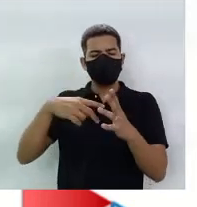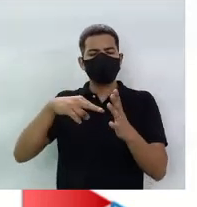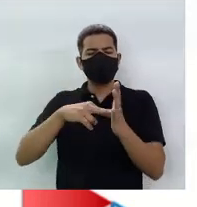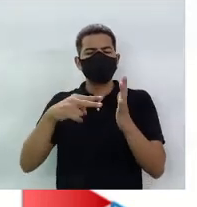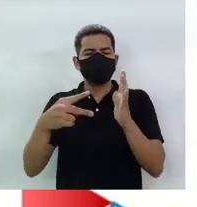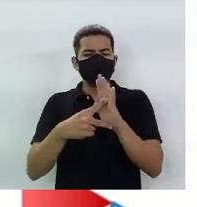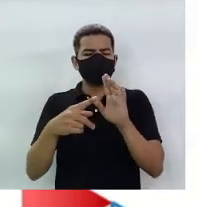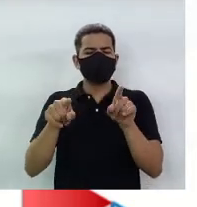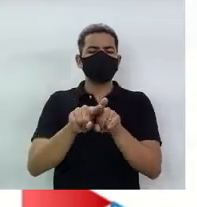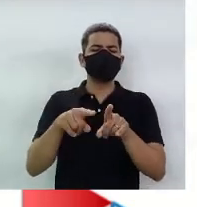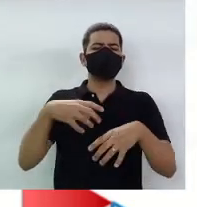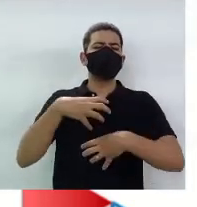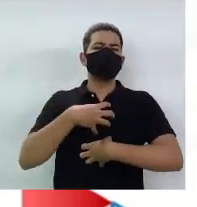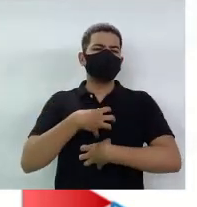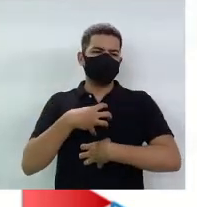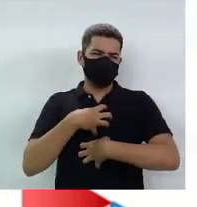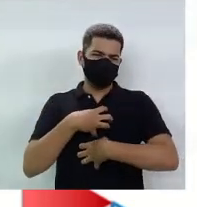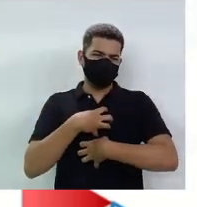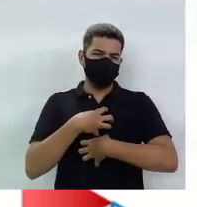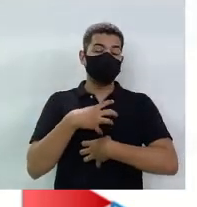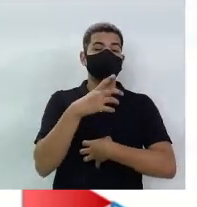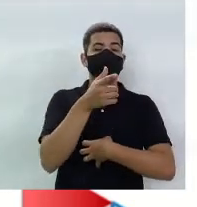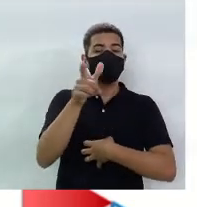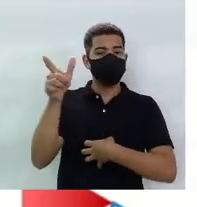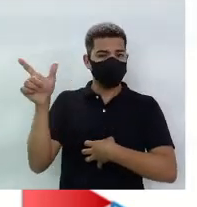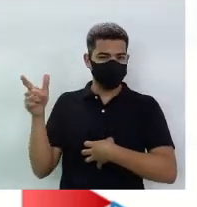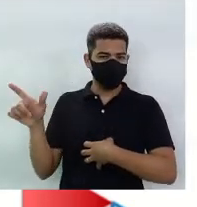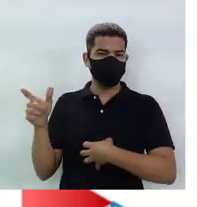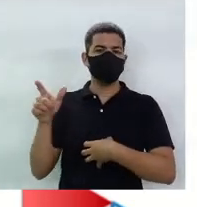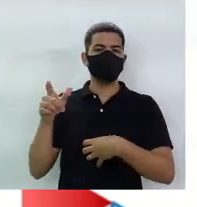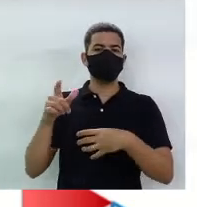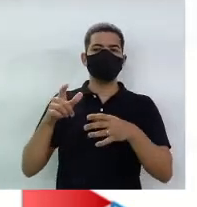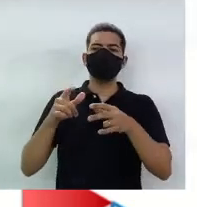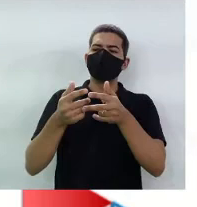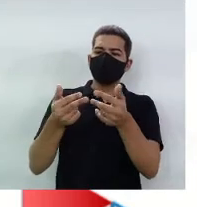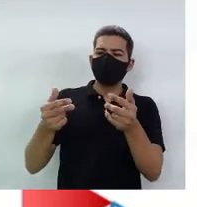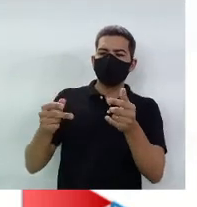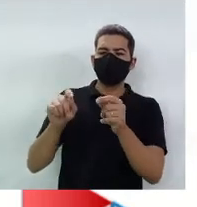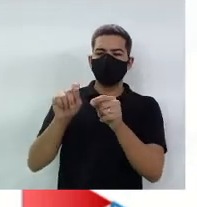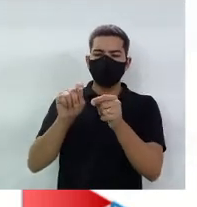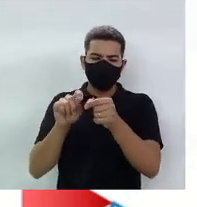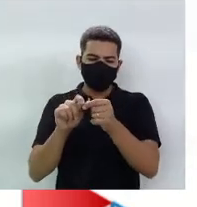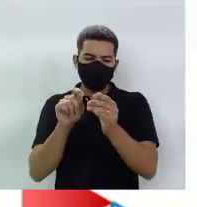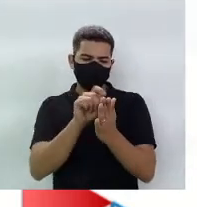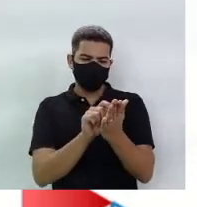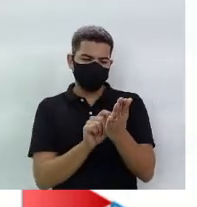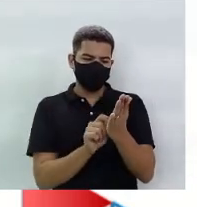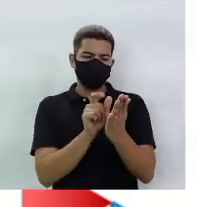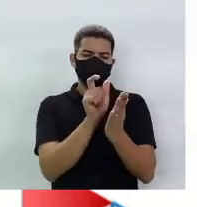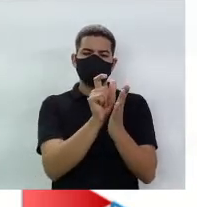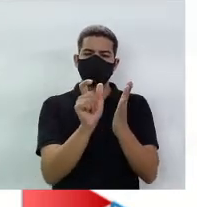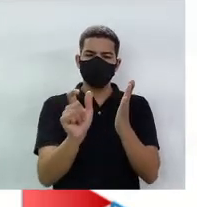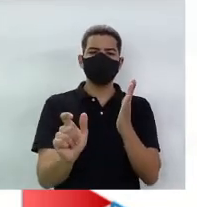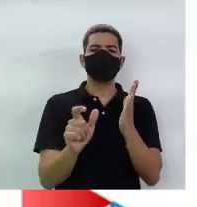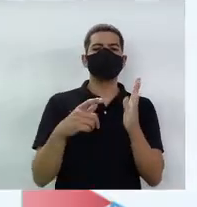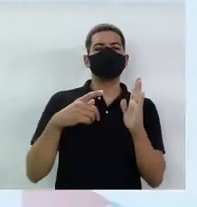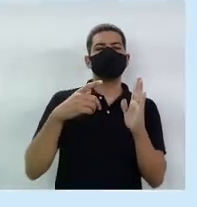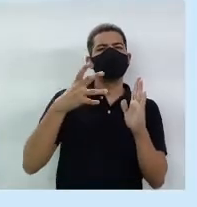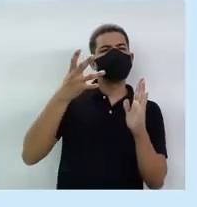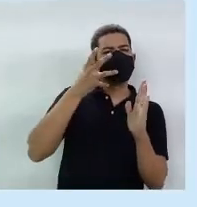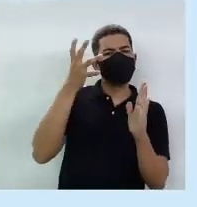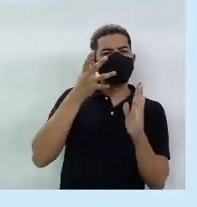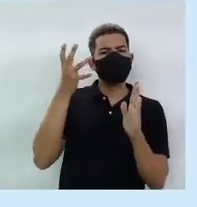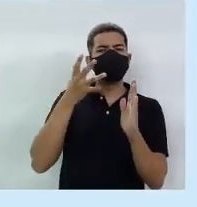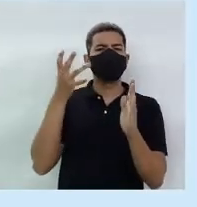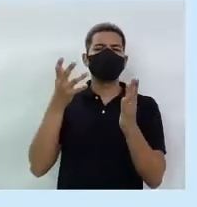e se vale da língua ou linguagem para sua materialização, constituindo o quê? Um discurso.